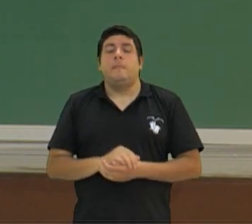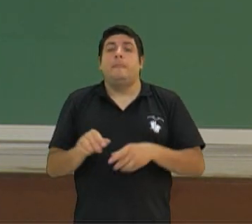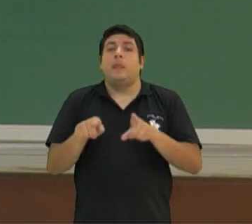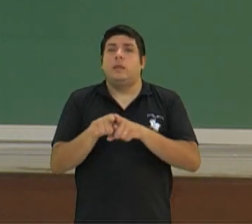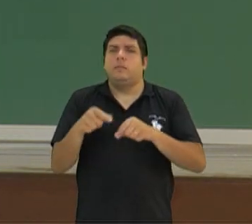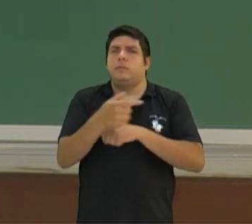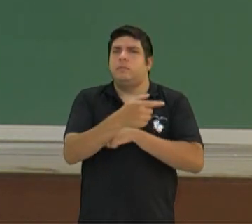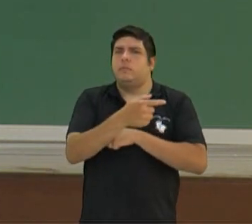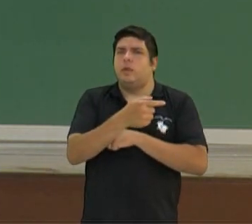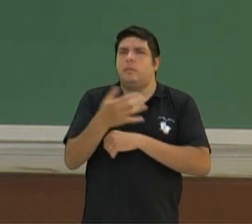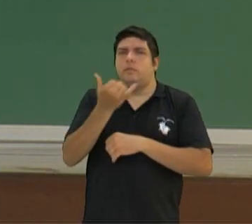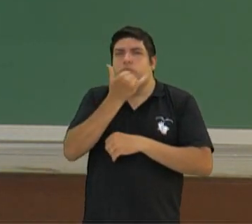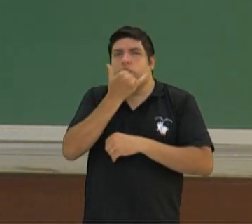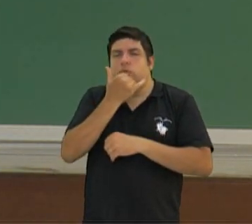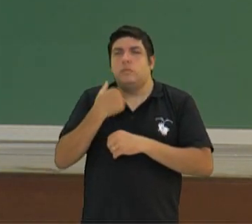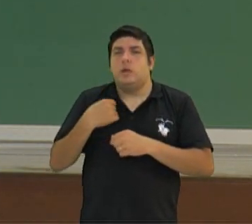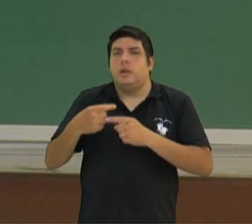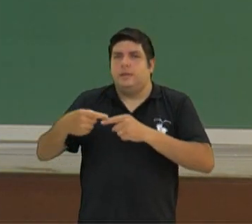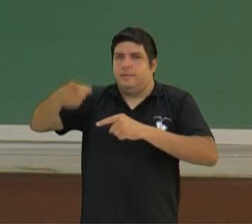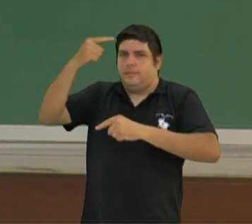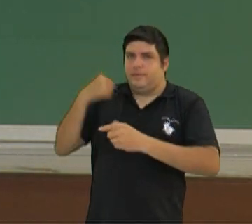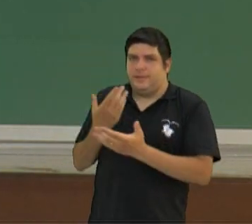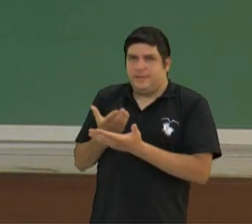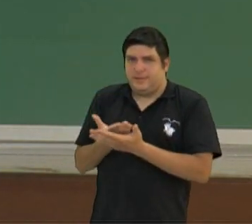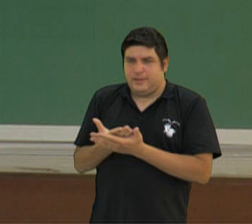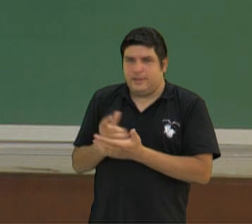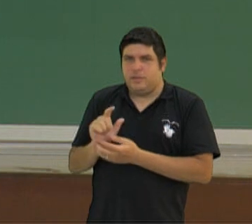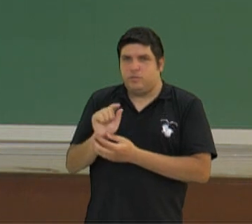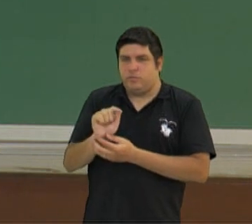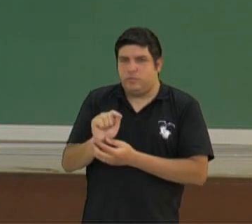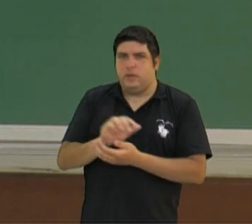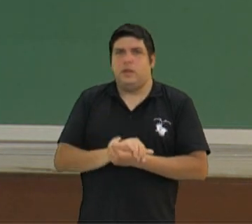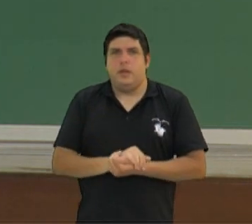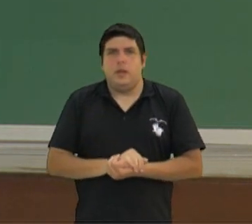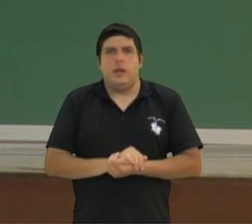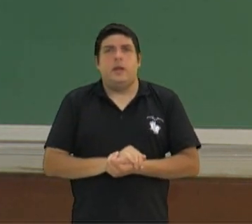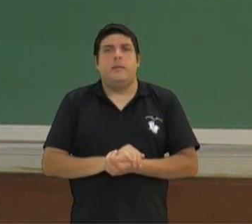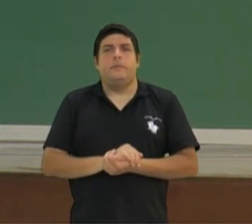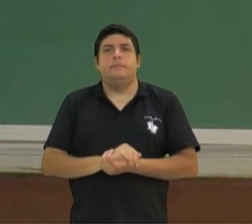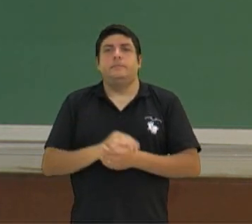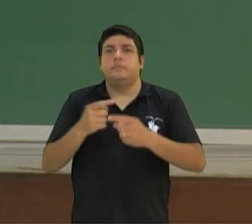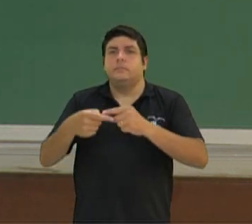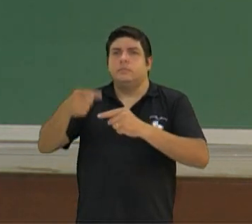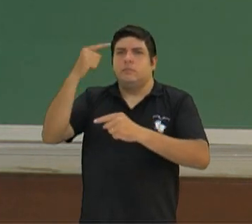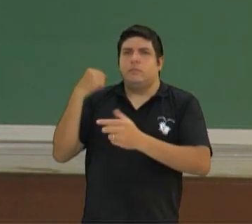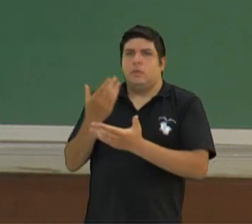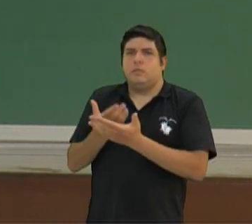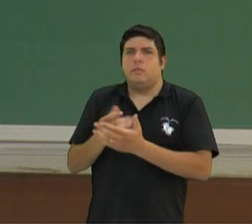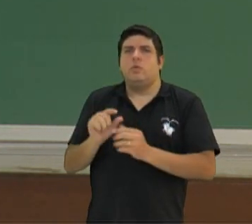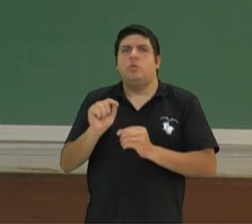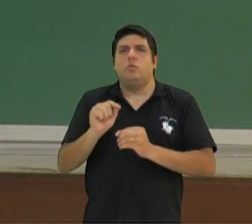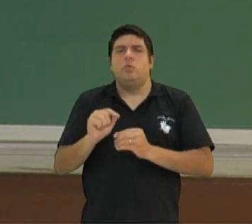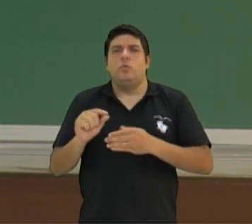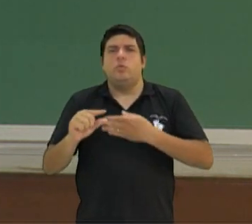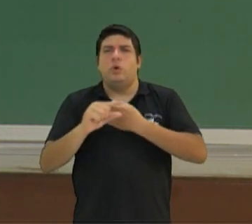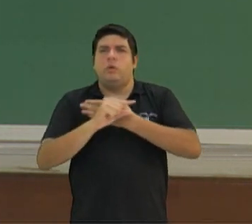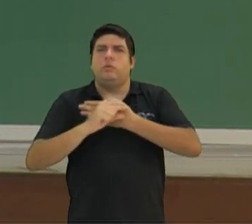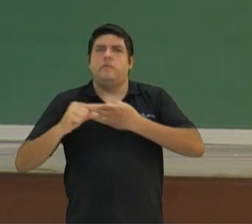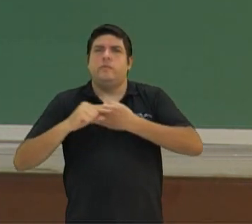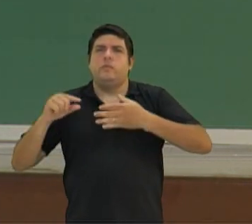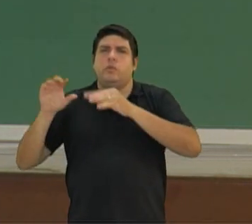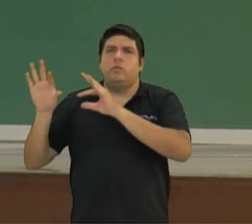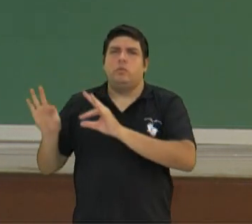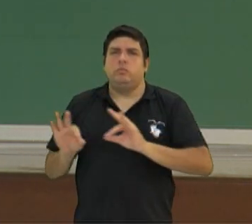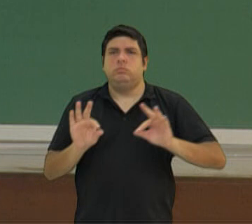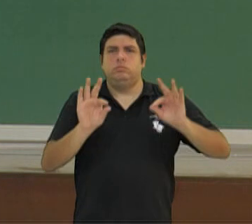na última aula? Na última aula nós falamos sobre citações, né? Então tivemos várias citações em que